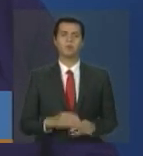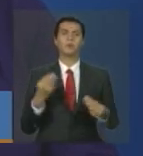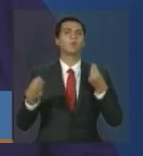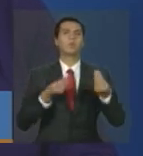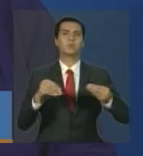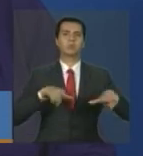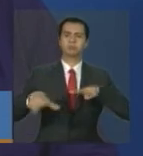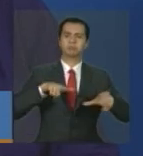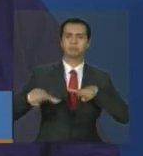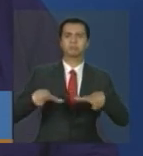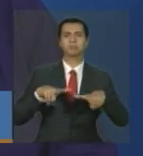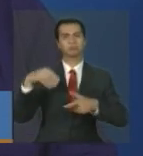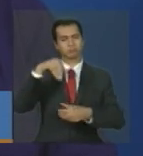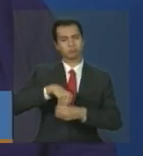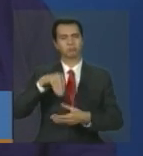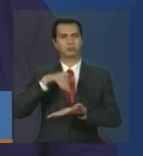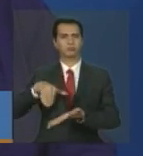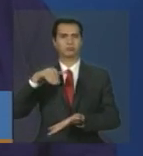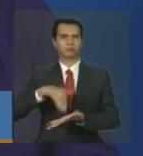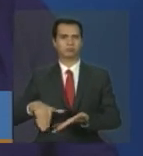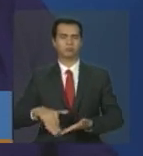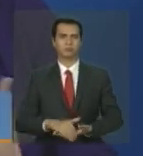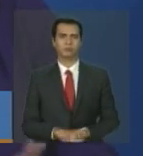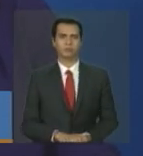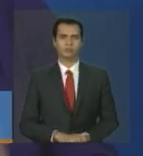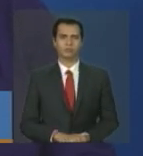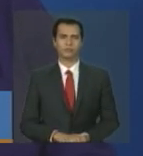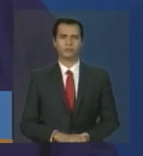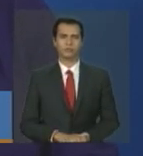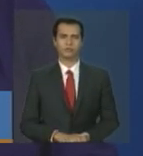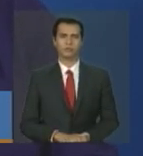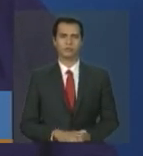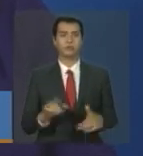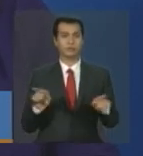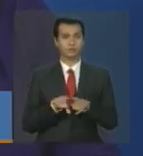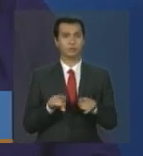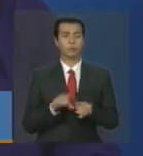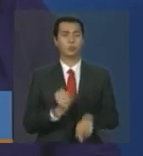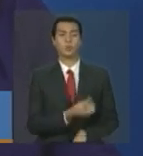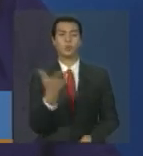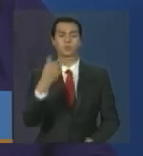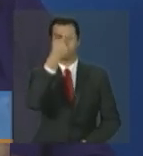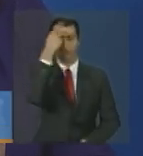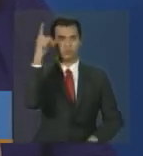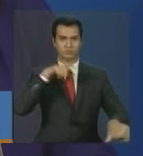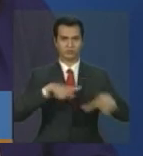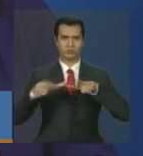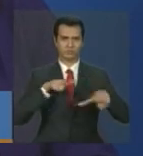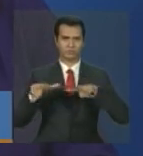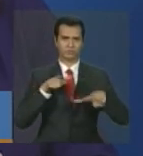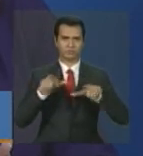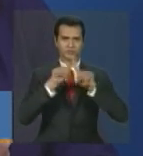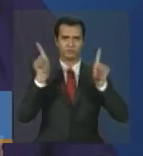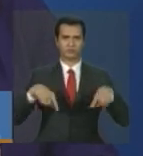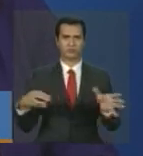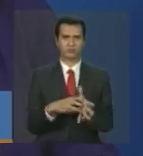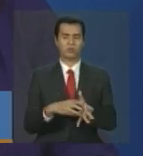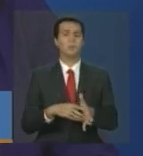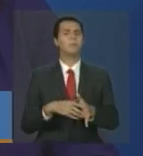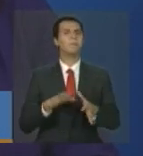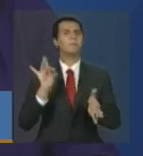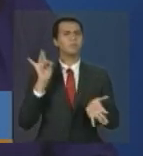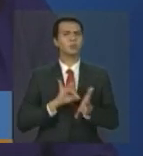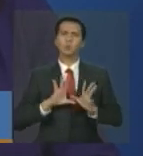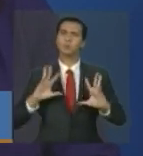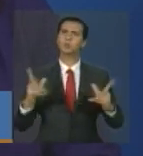funcionamento mesmo da secretaria né e Recursos Humanos então basicamente funcionamento